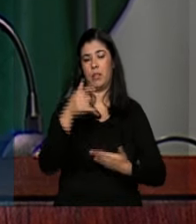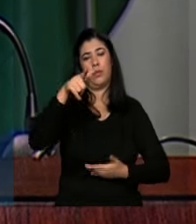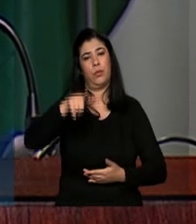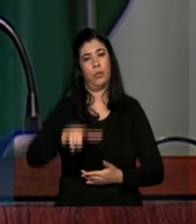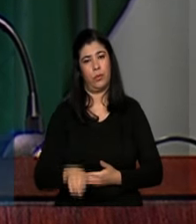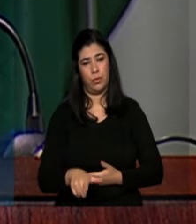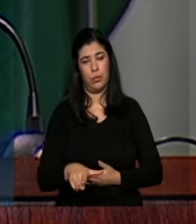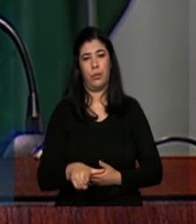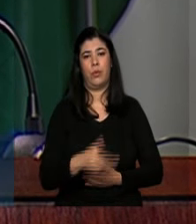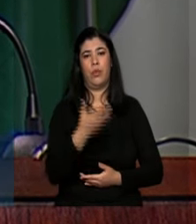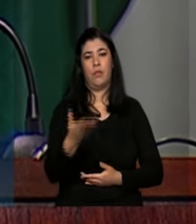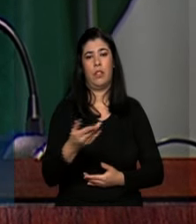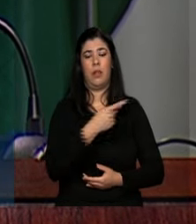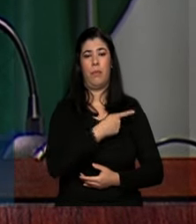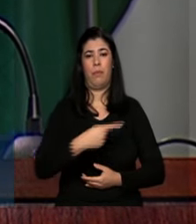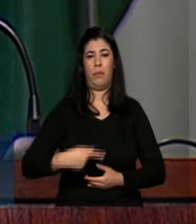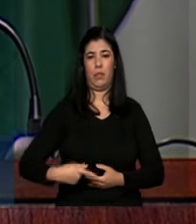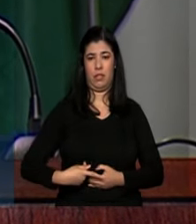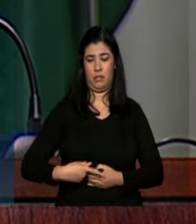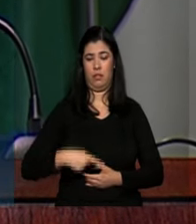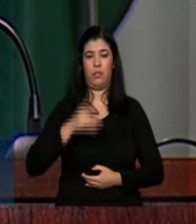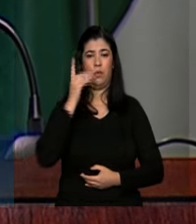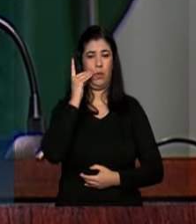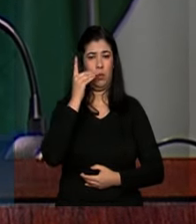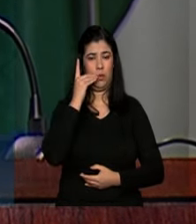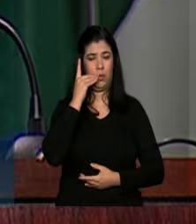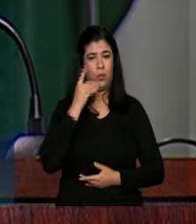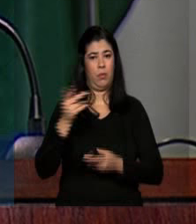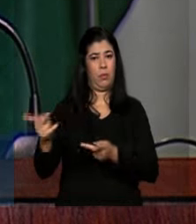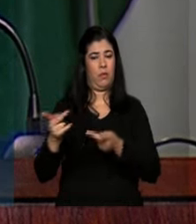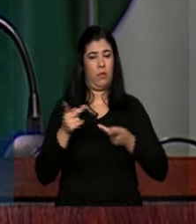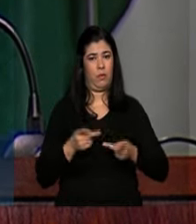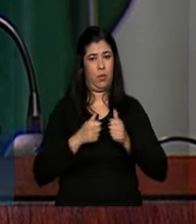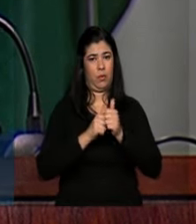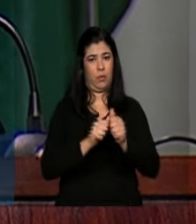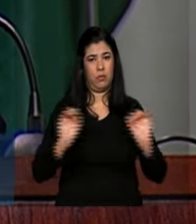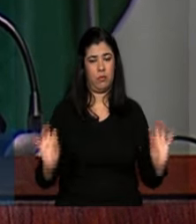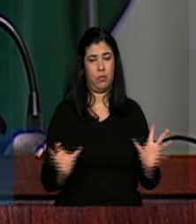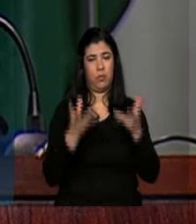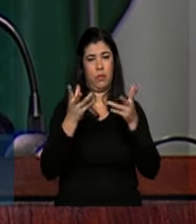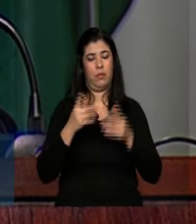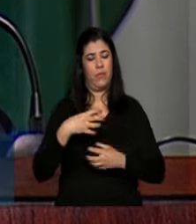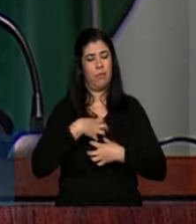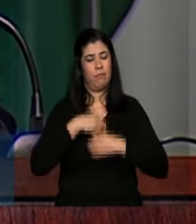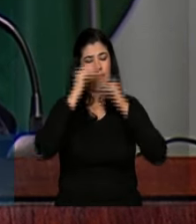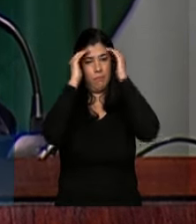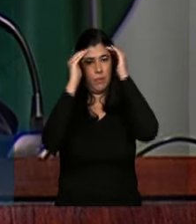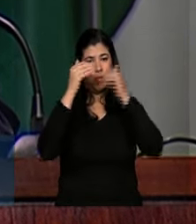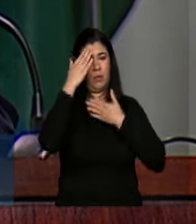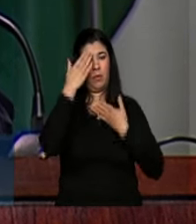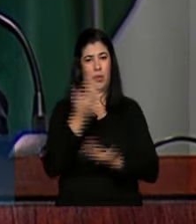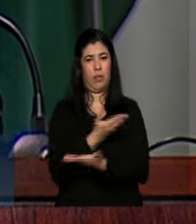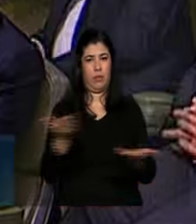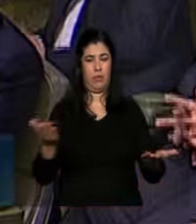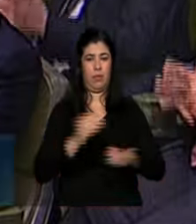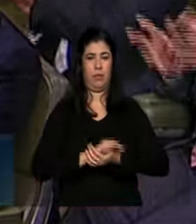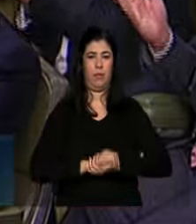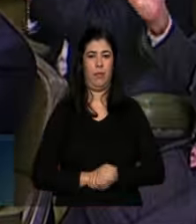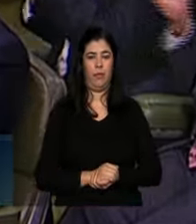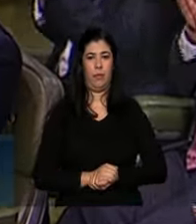uma vez à senhora Presidenta da República por presidir esta cerimônia que muito nos honra. Muito obrigado a